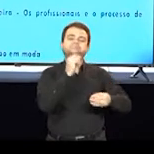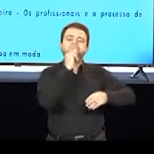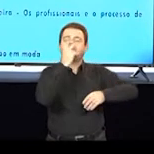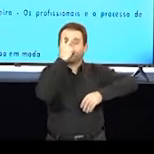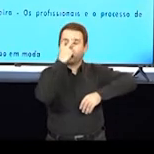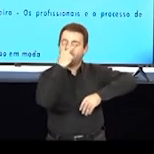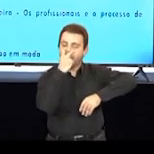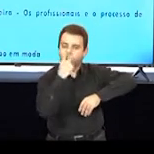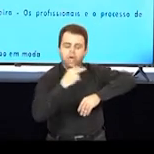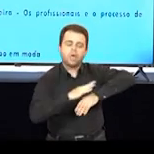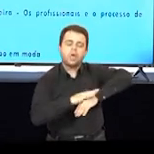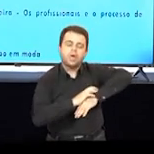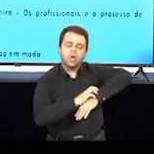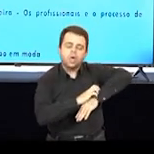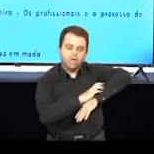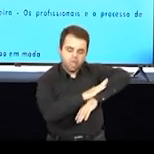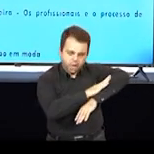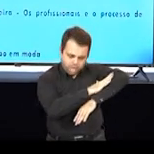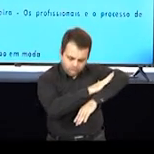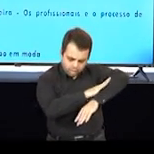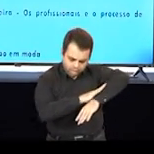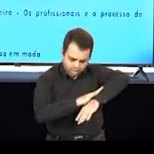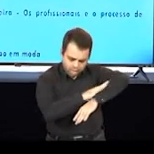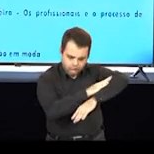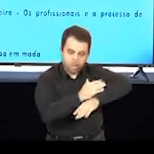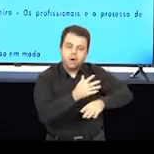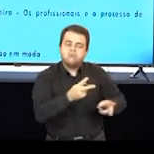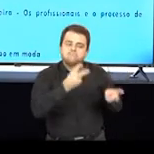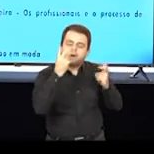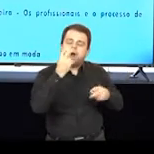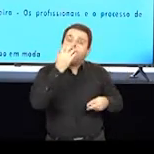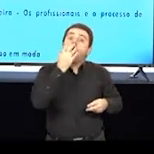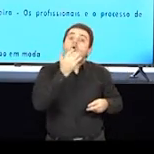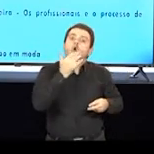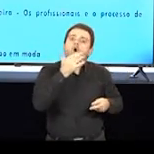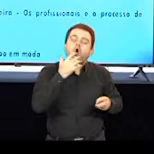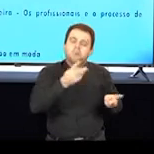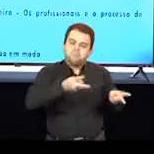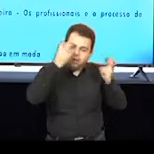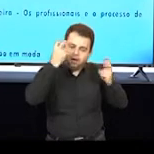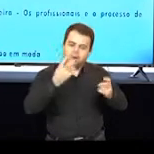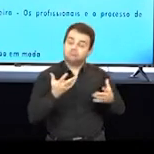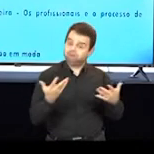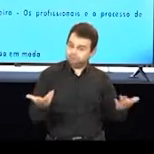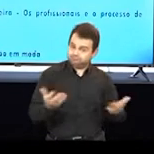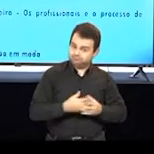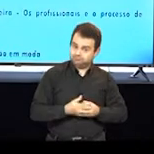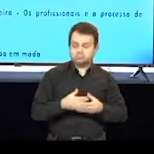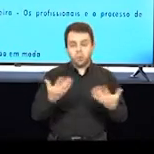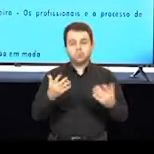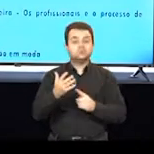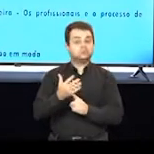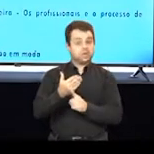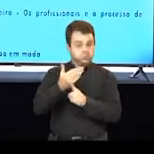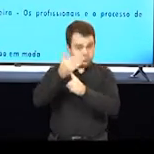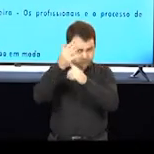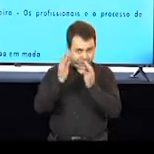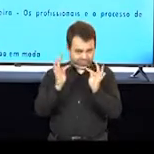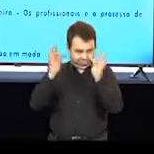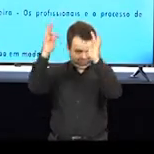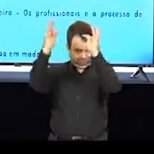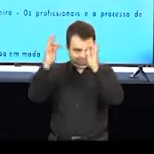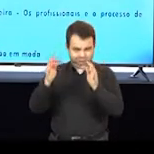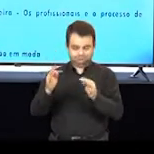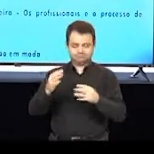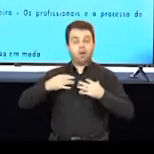visual identificar a cor através da textura. Ou então, a tecnologia aliada à